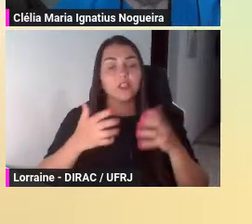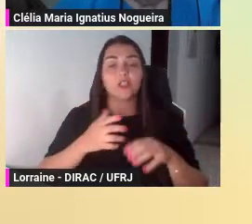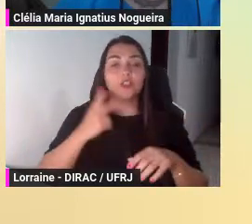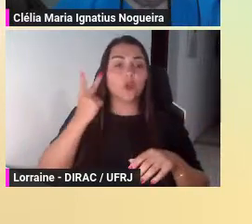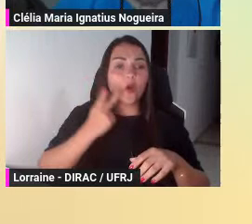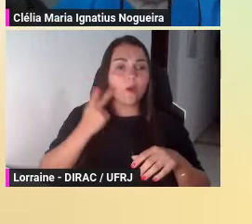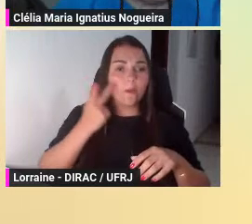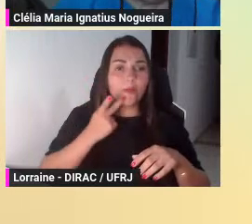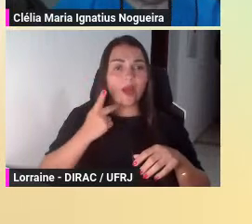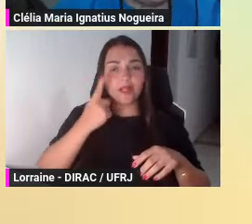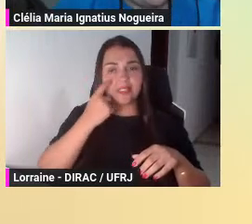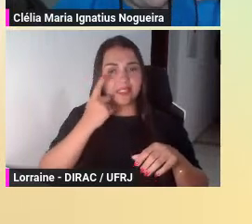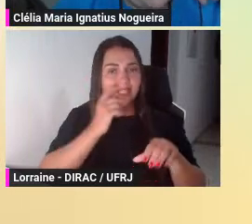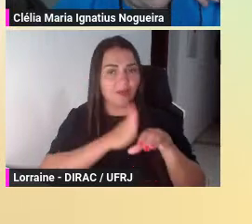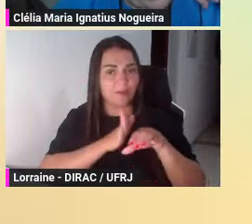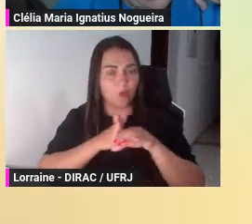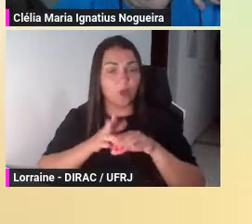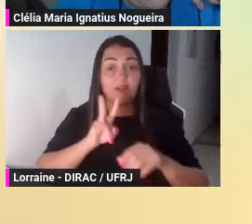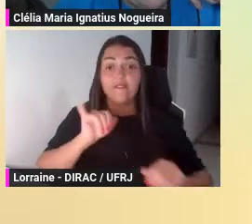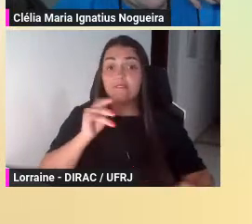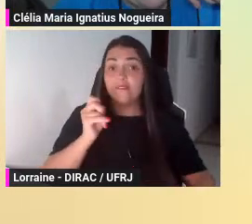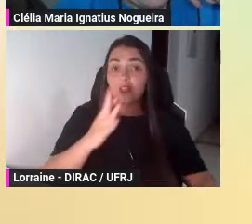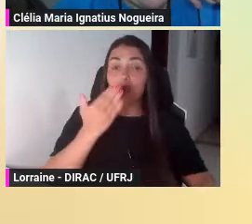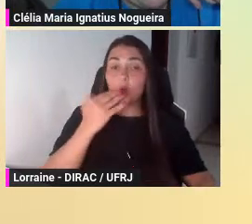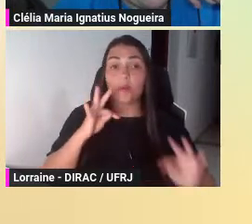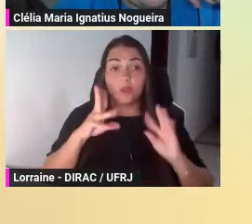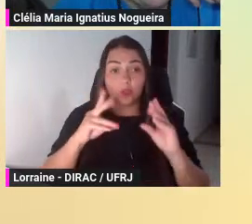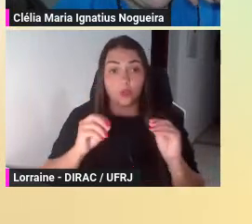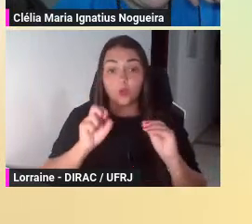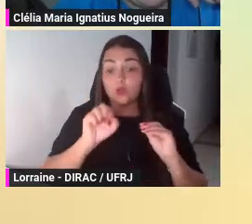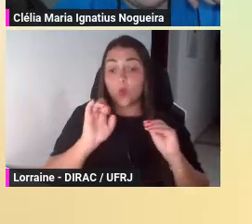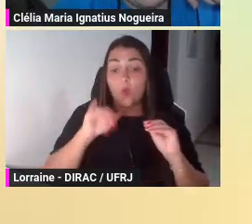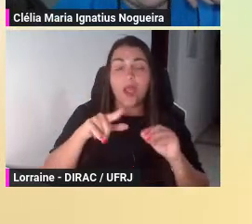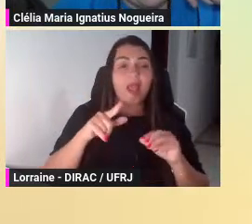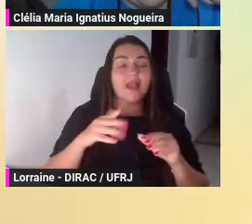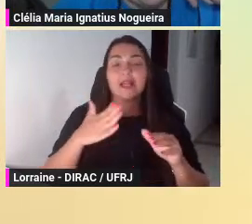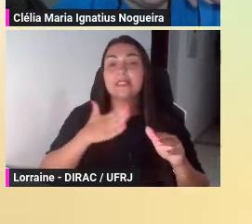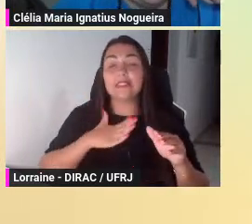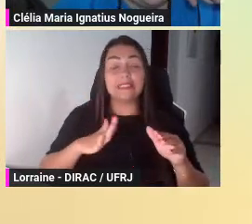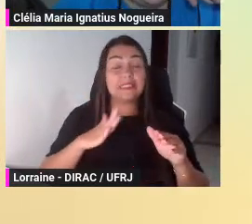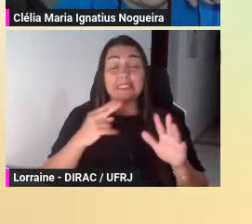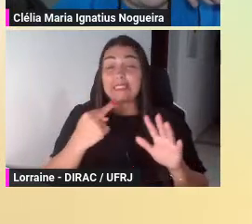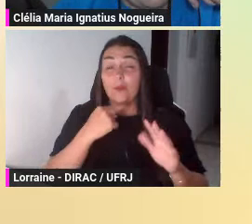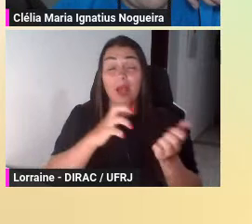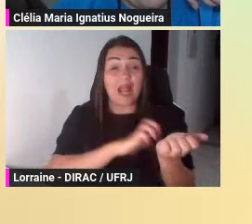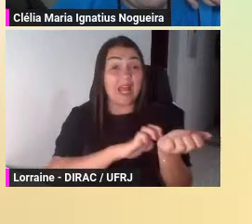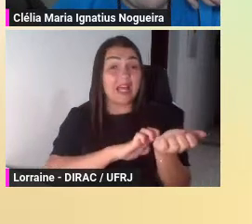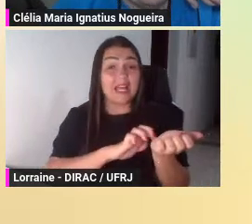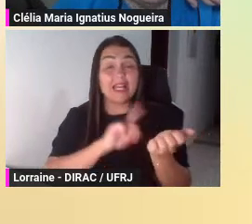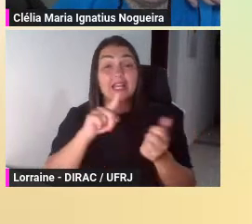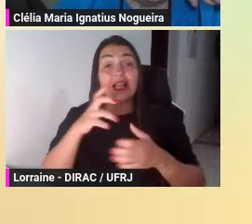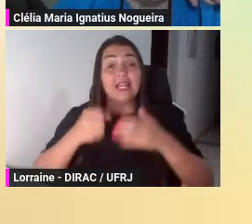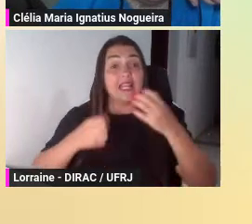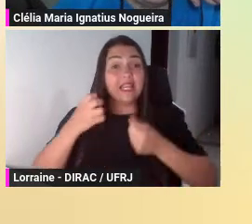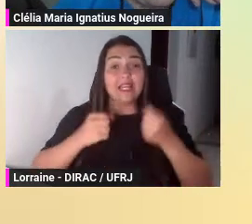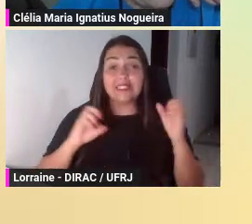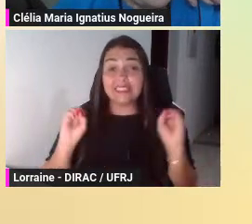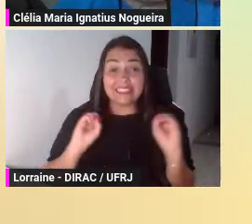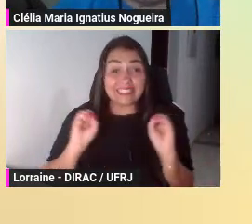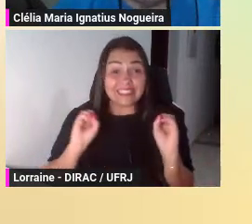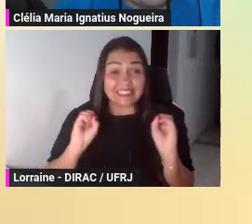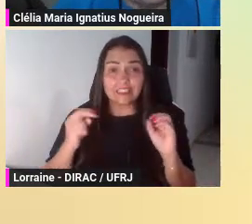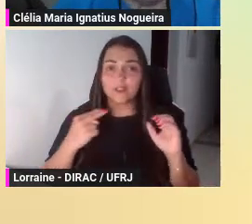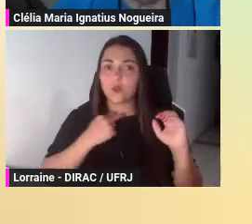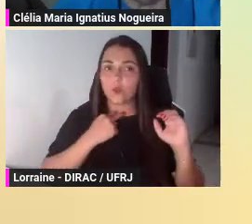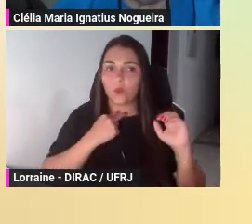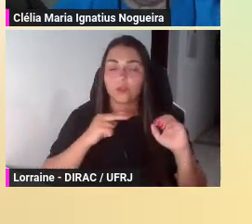de tudo. Suelen tem intolerância à lactose. Nada que tenha leite ela pode comer. O